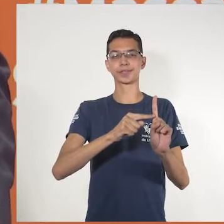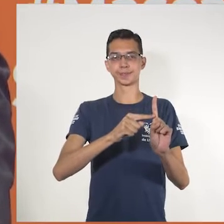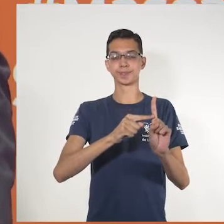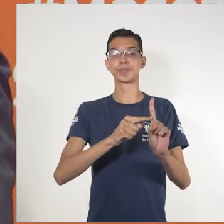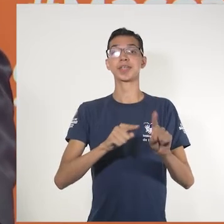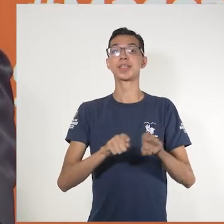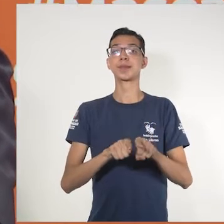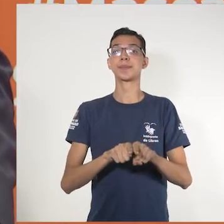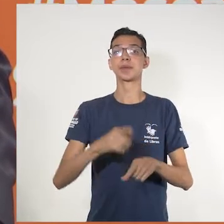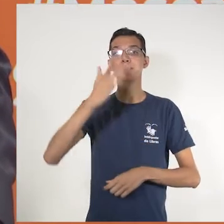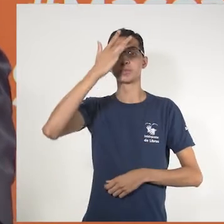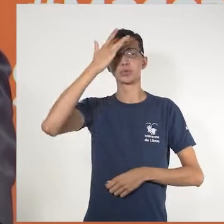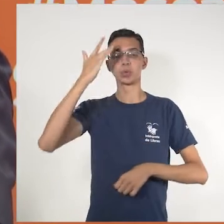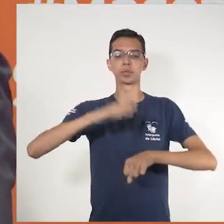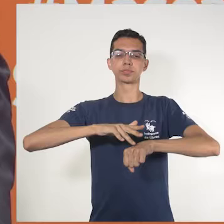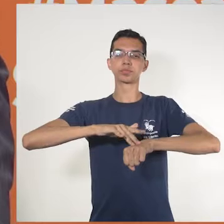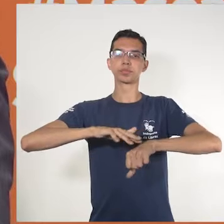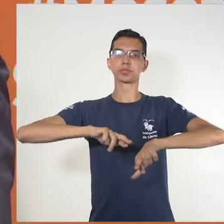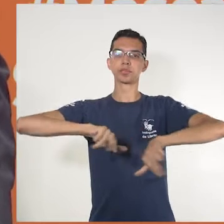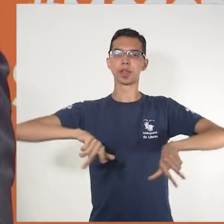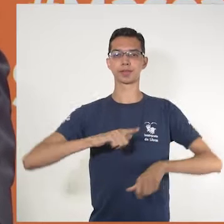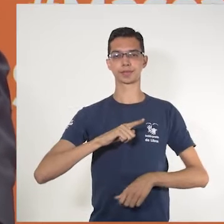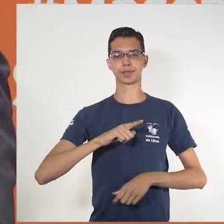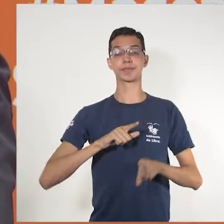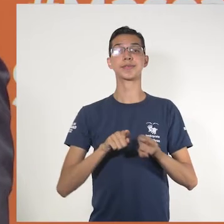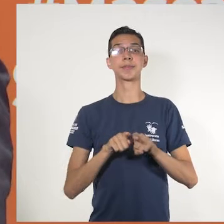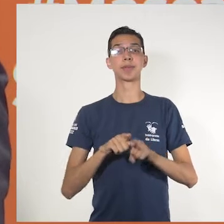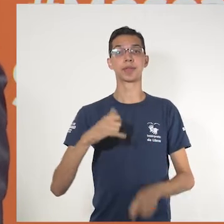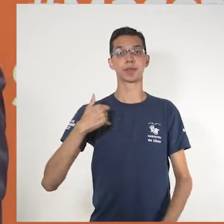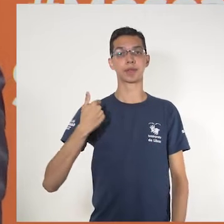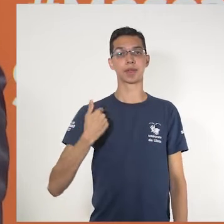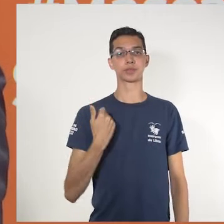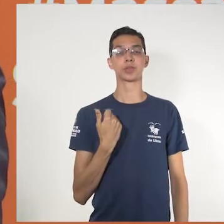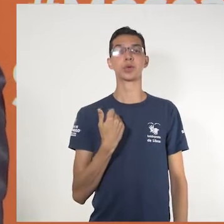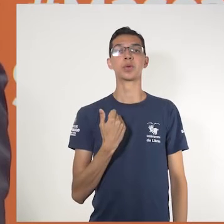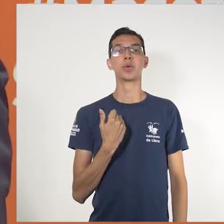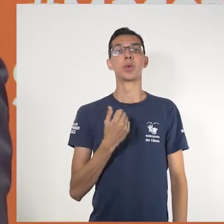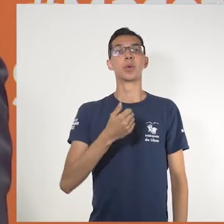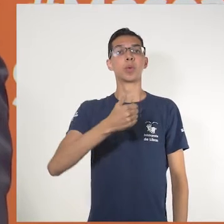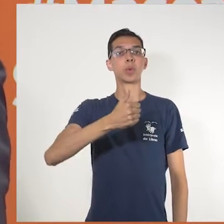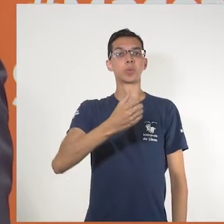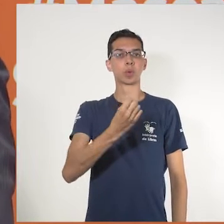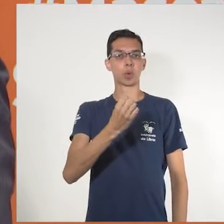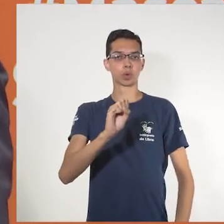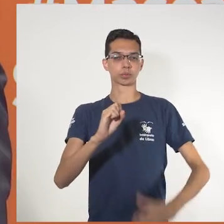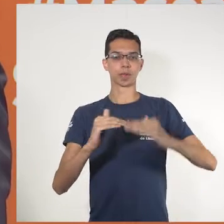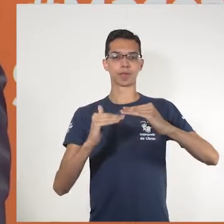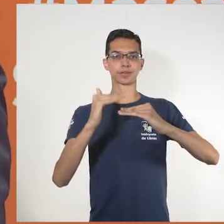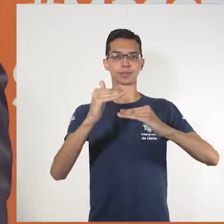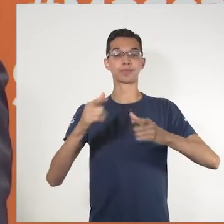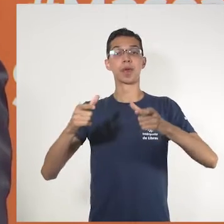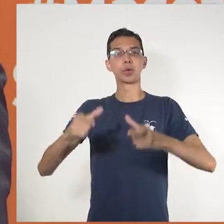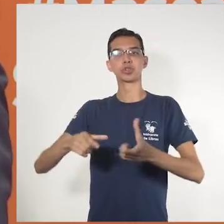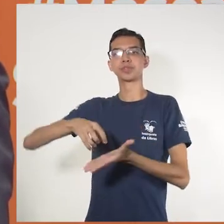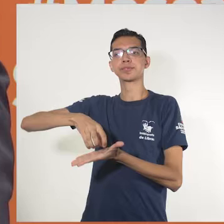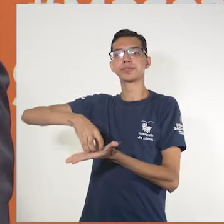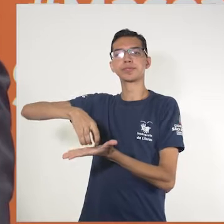comorbidades e acima de 18 anos. Será feito nas UBSs e com a vacina da Pfizer.